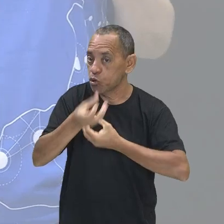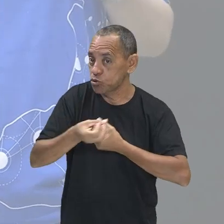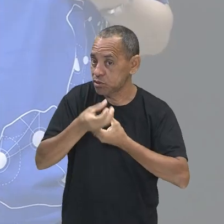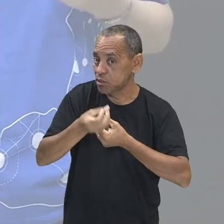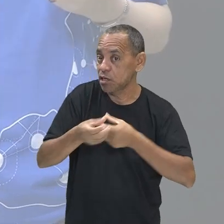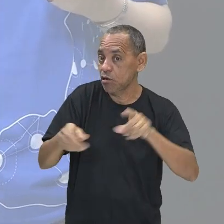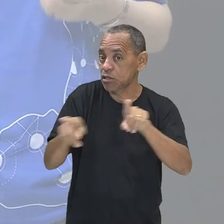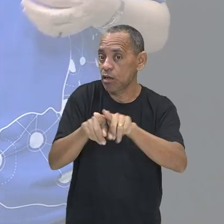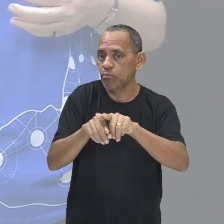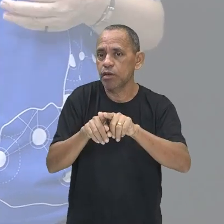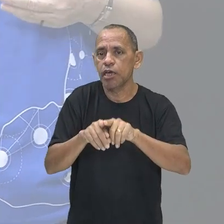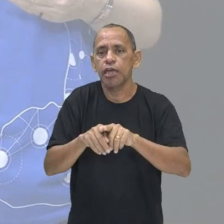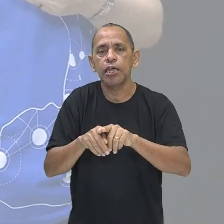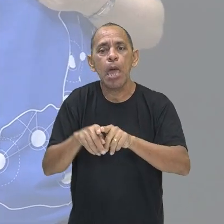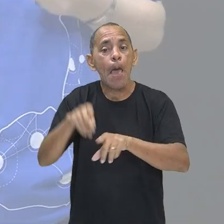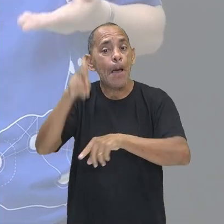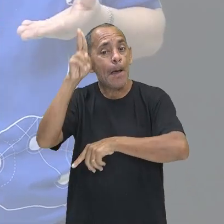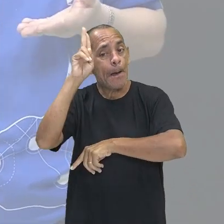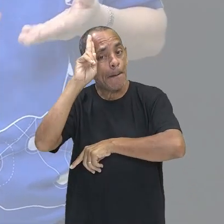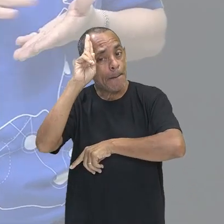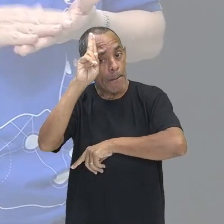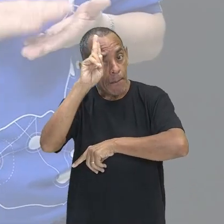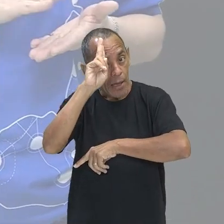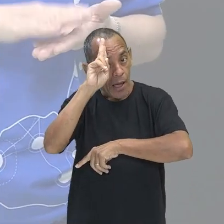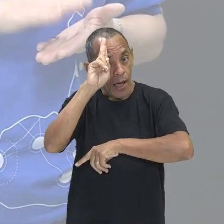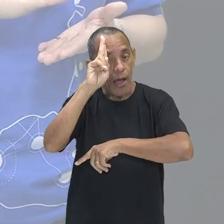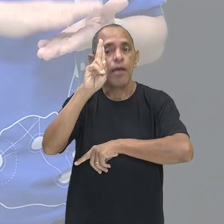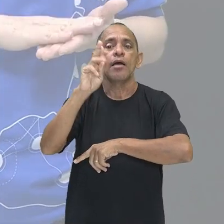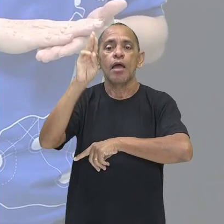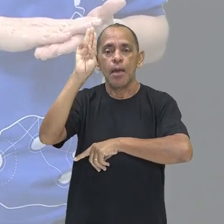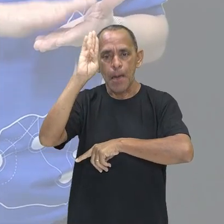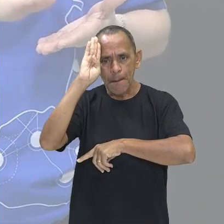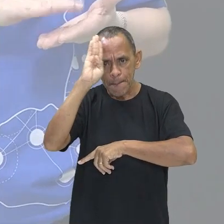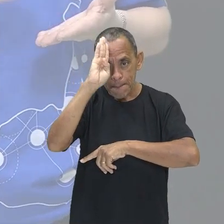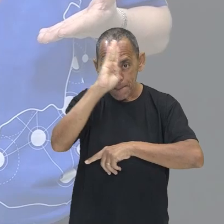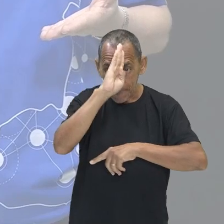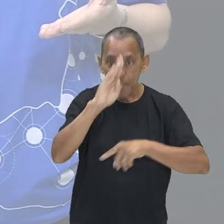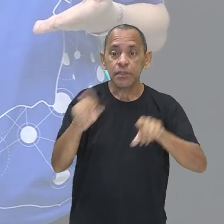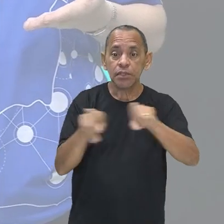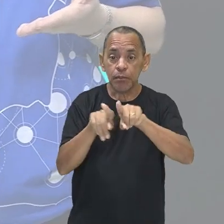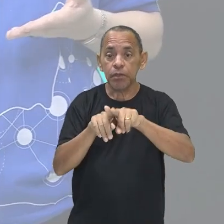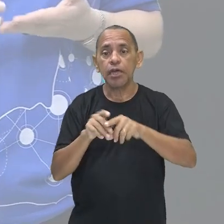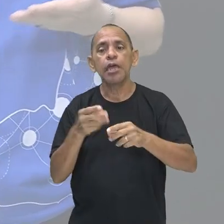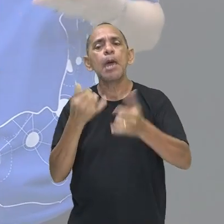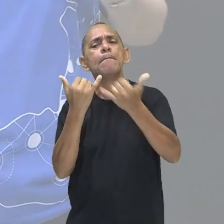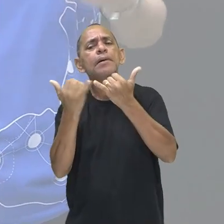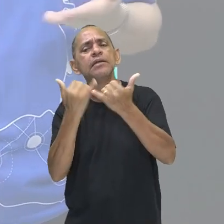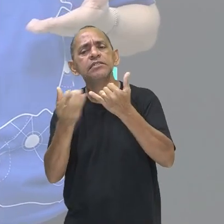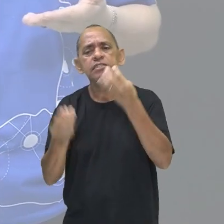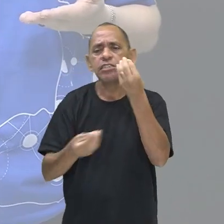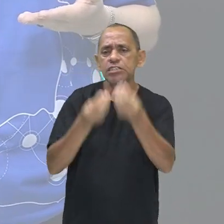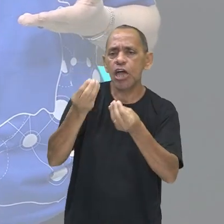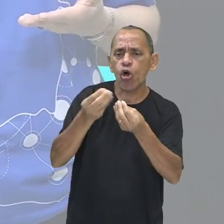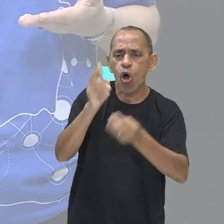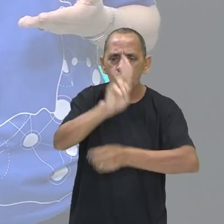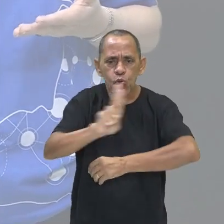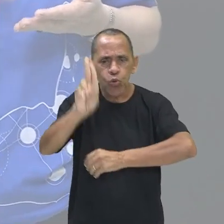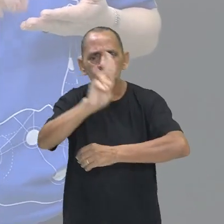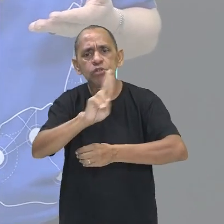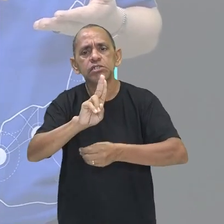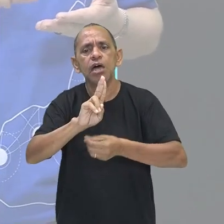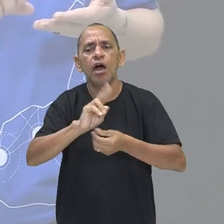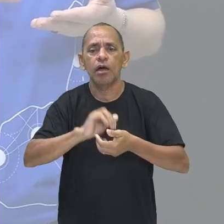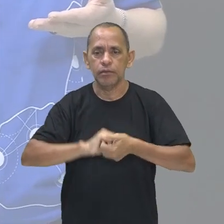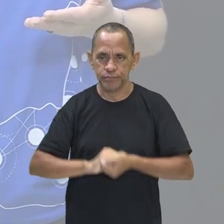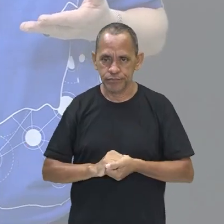quê? Acadêmica, mas de uma forma romântica. Então, como eu estava falando, o pato, ele pode ser trabalhado também como um trava-língua,